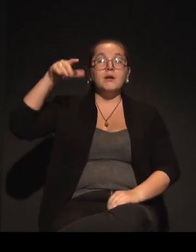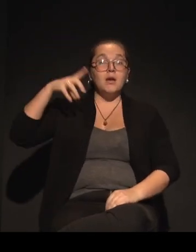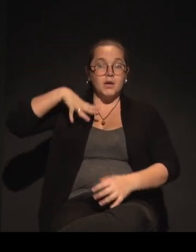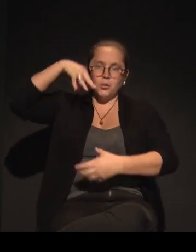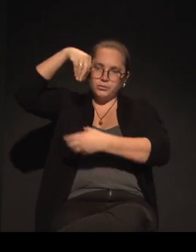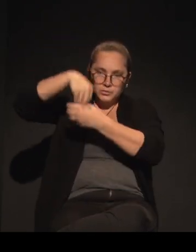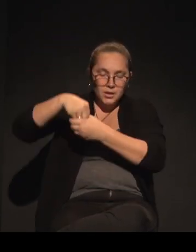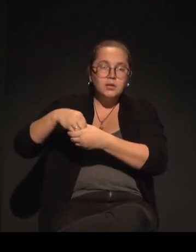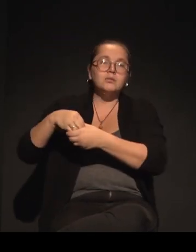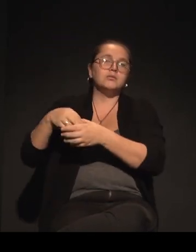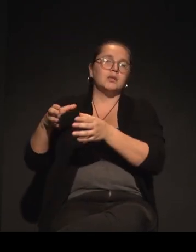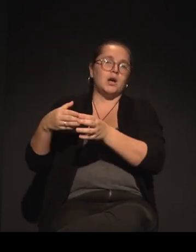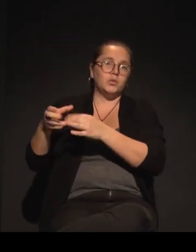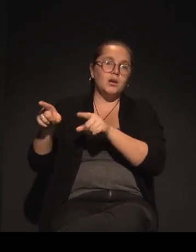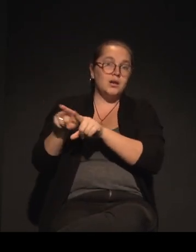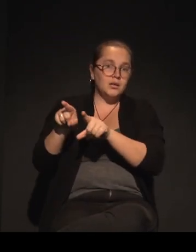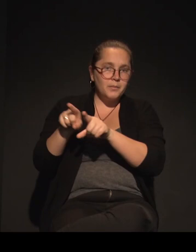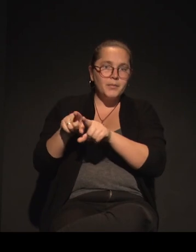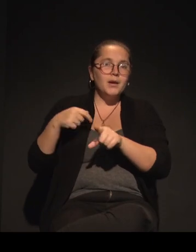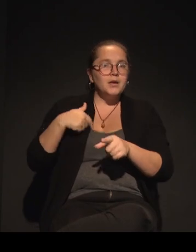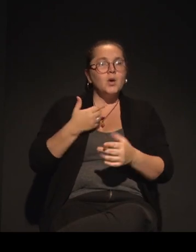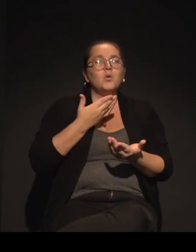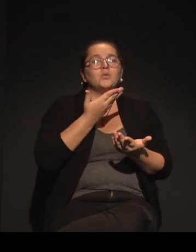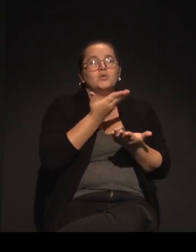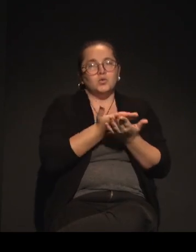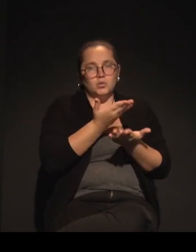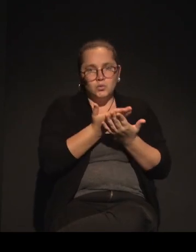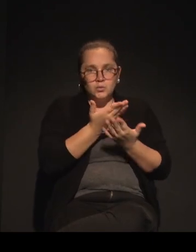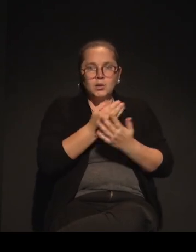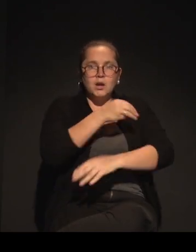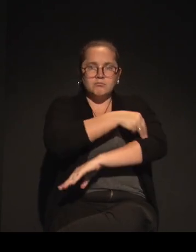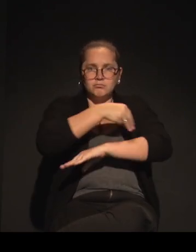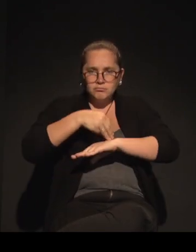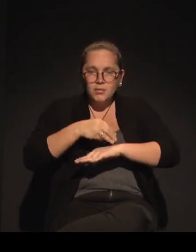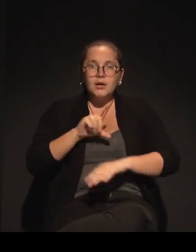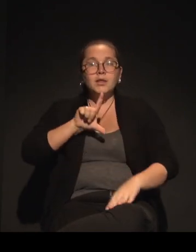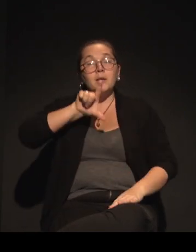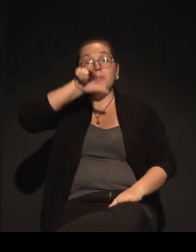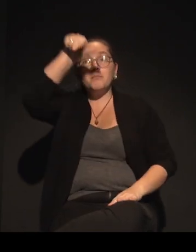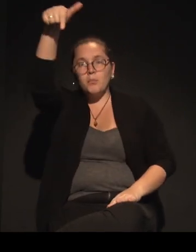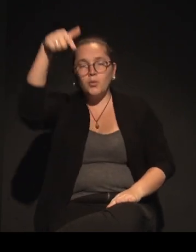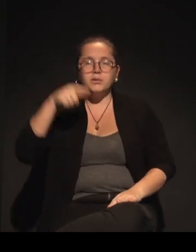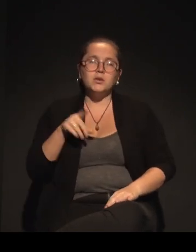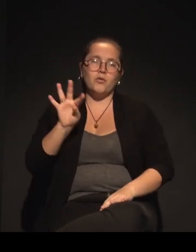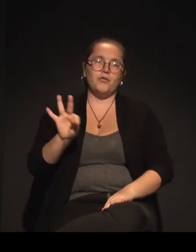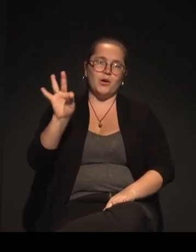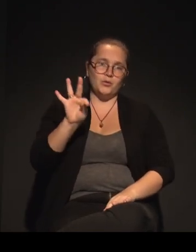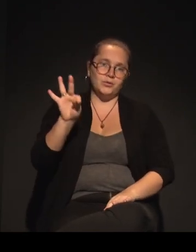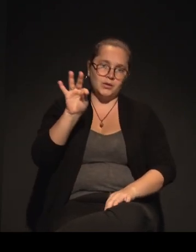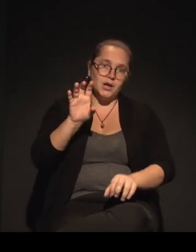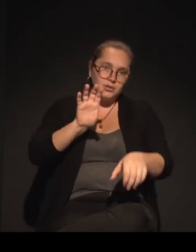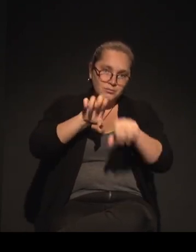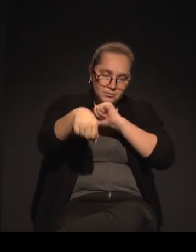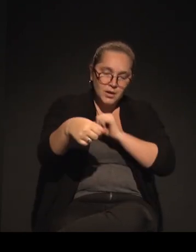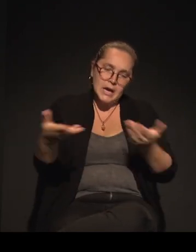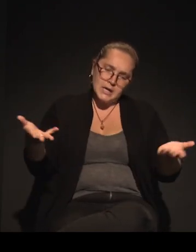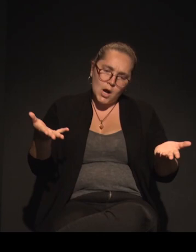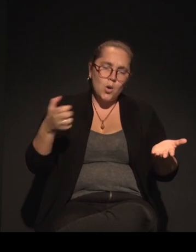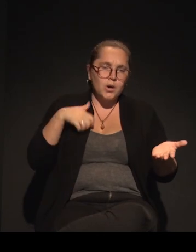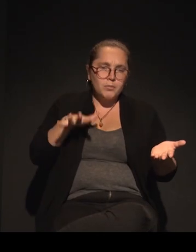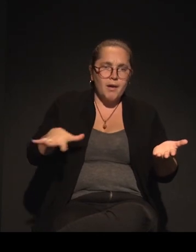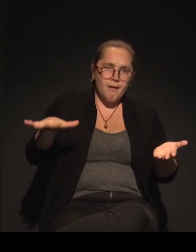aldeia também no magistério é depois tive que fazer licenciatura fora também e agora atua na antropologia é mais